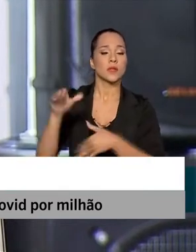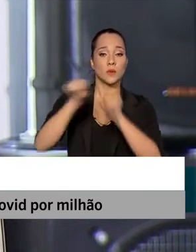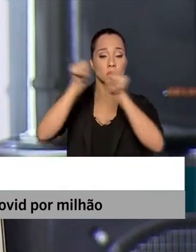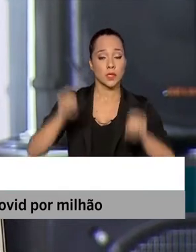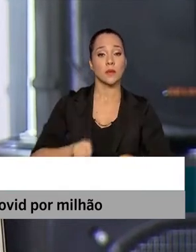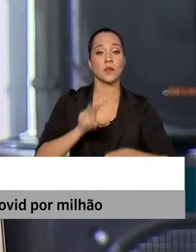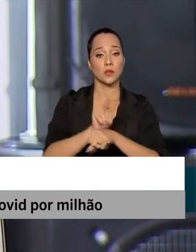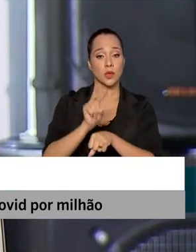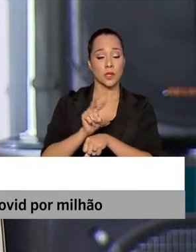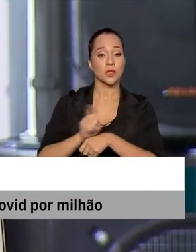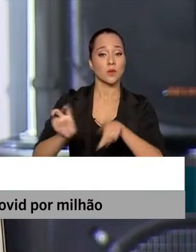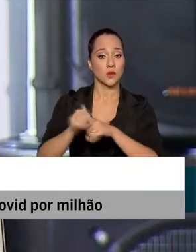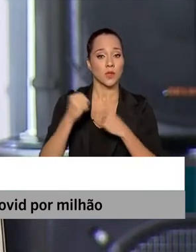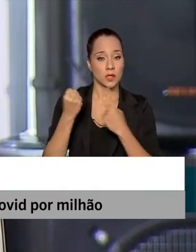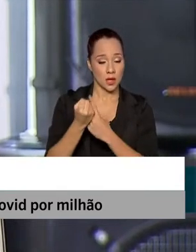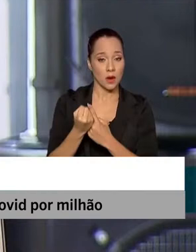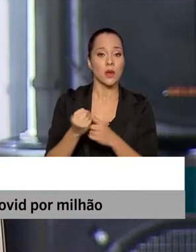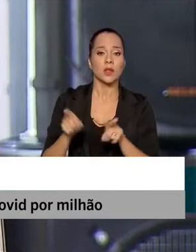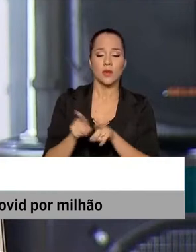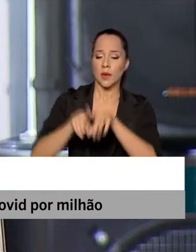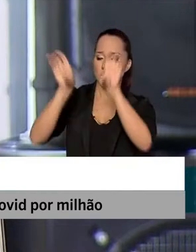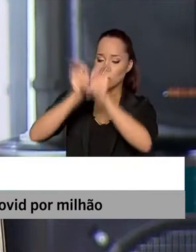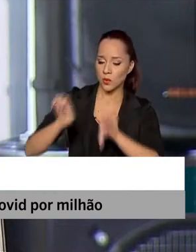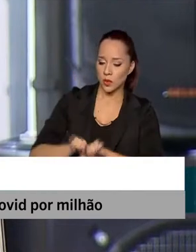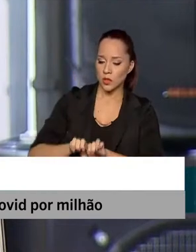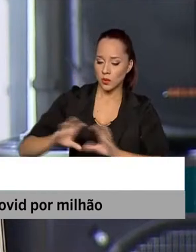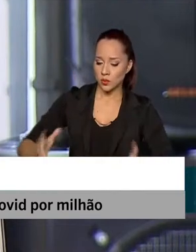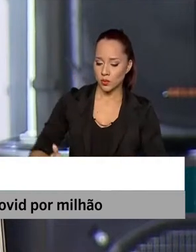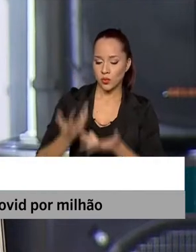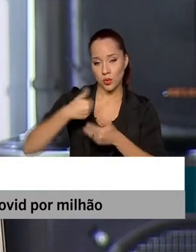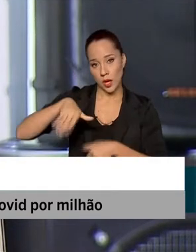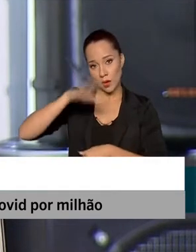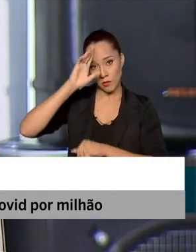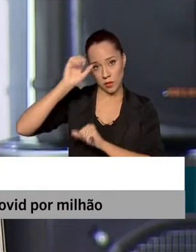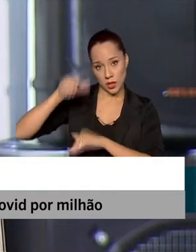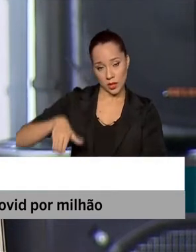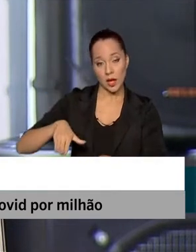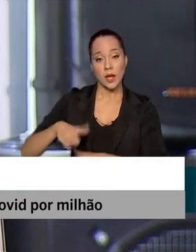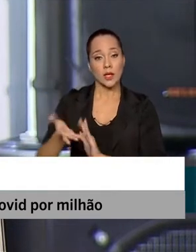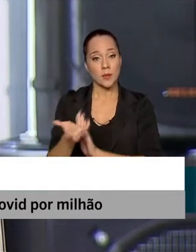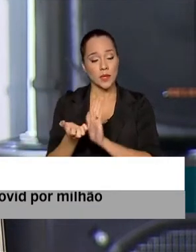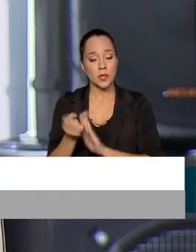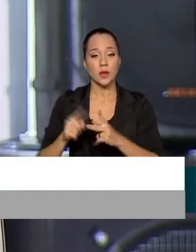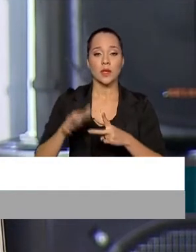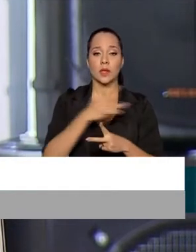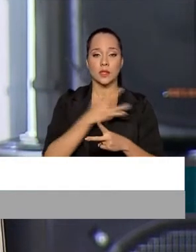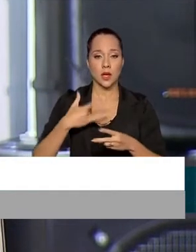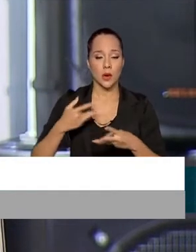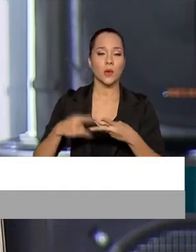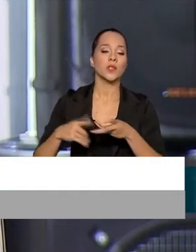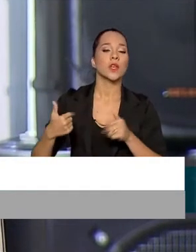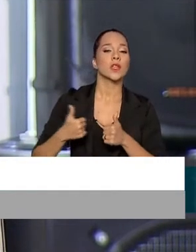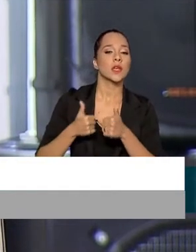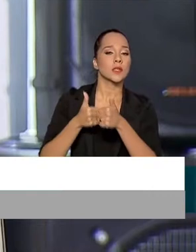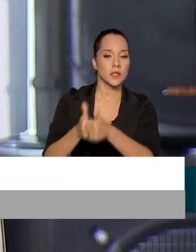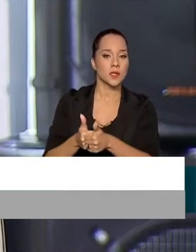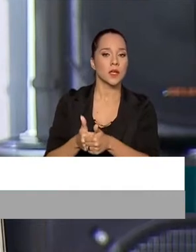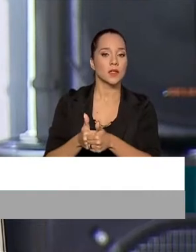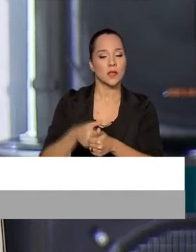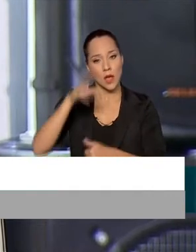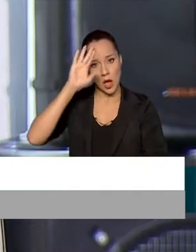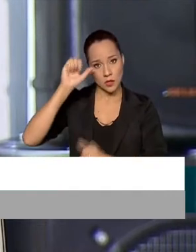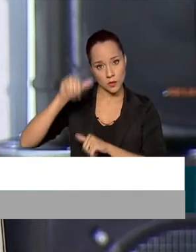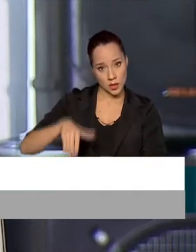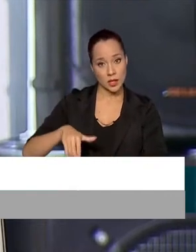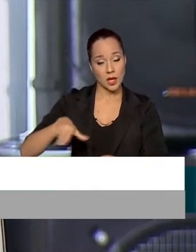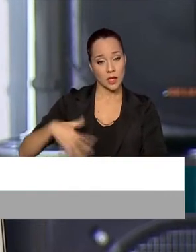de proteção social e reestruturação da carreira dos militares, na pensão, na saúde e na assistência aos militares das